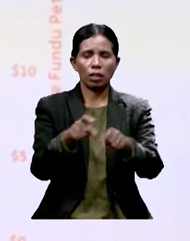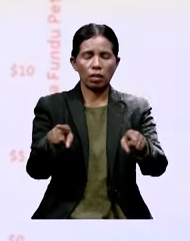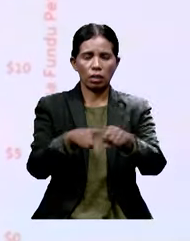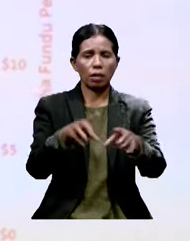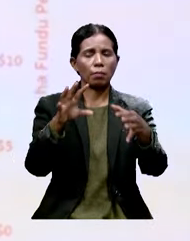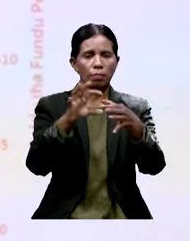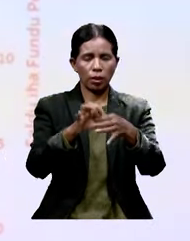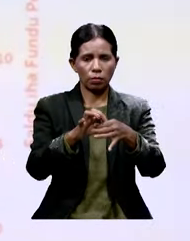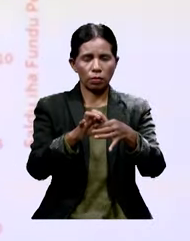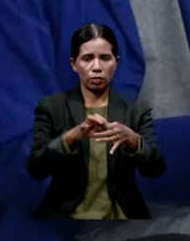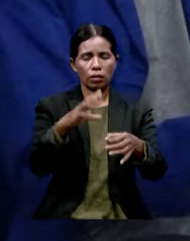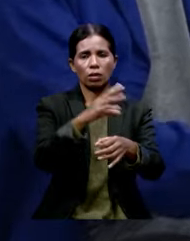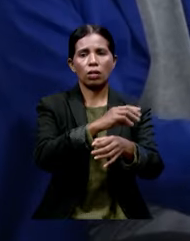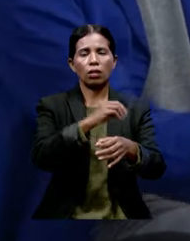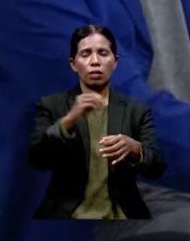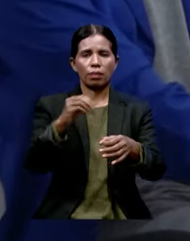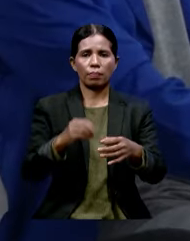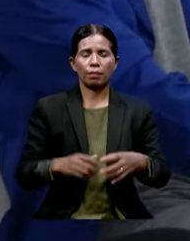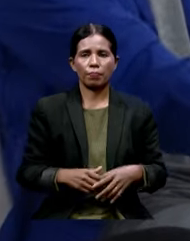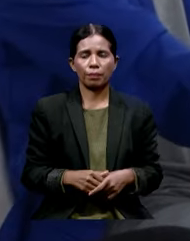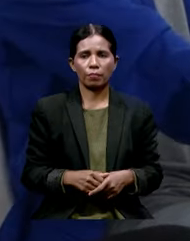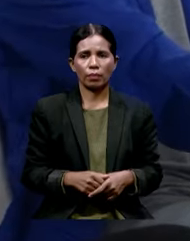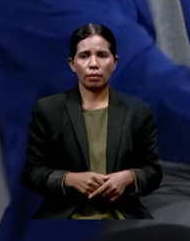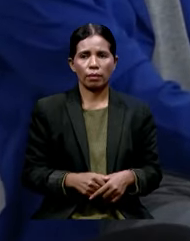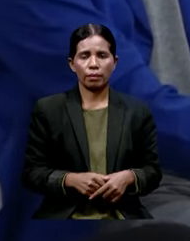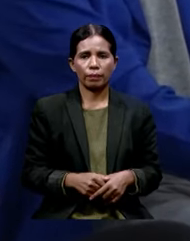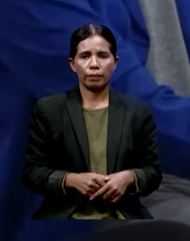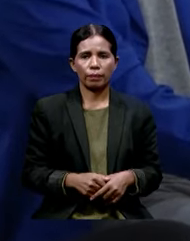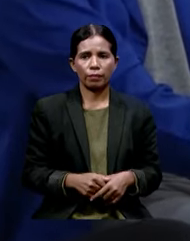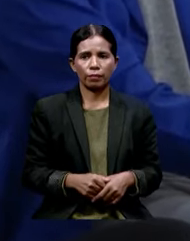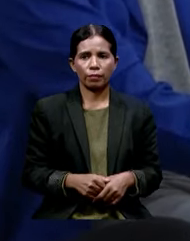badala atu sira nul resenen. Damian Gonçalves, David Gonçalves, GMN.